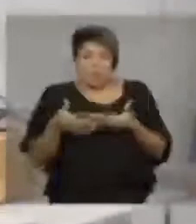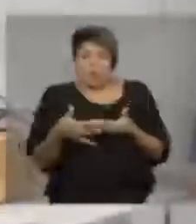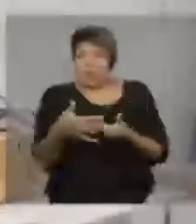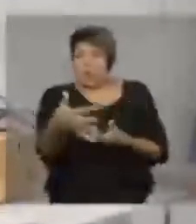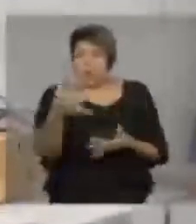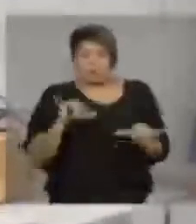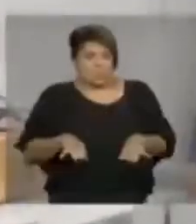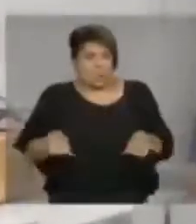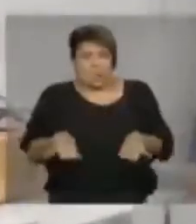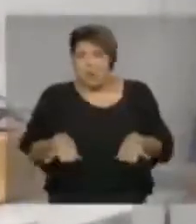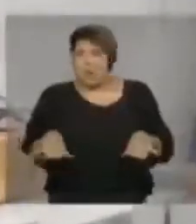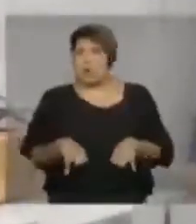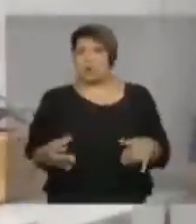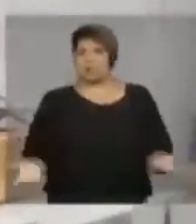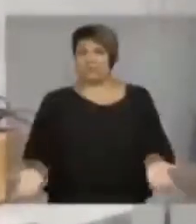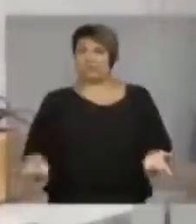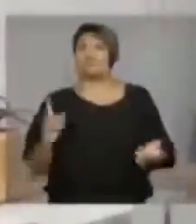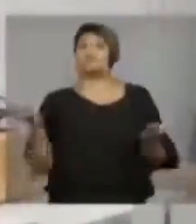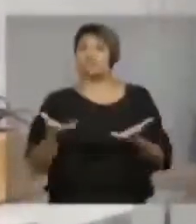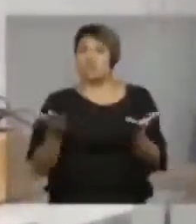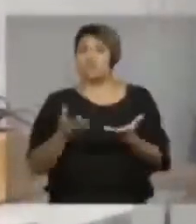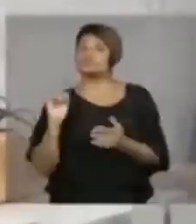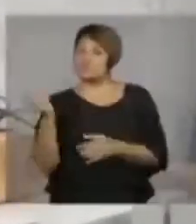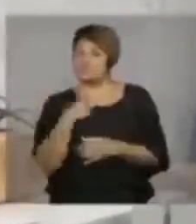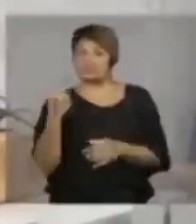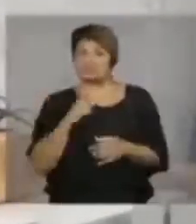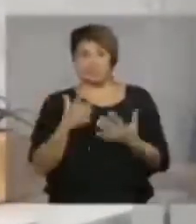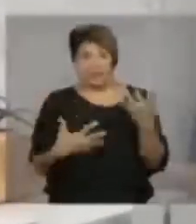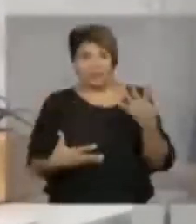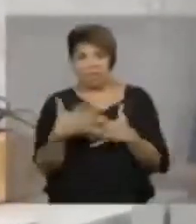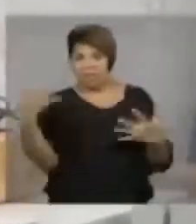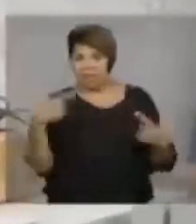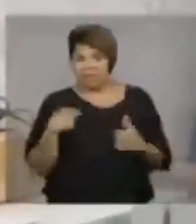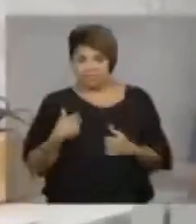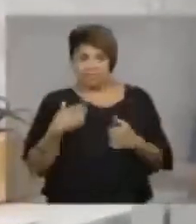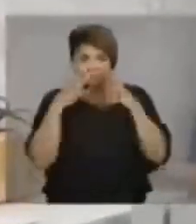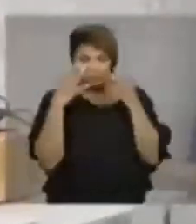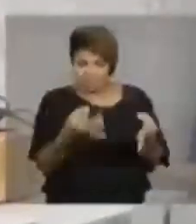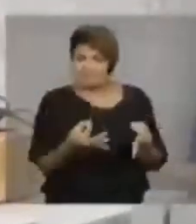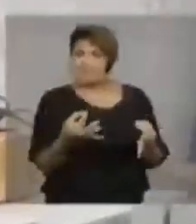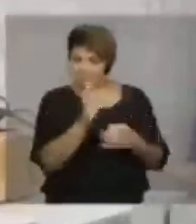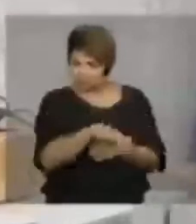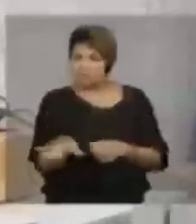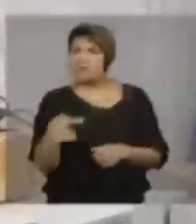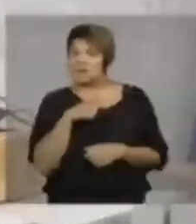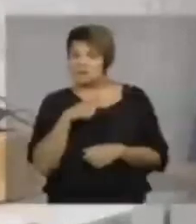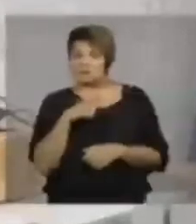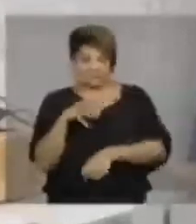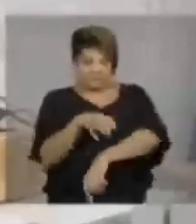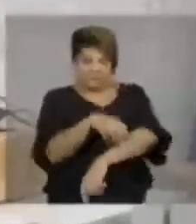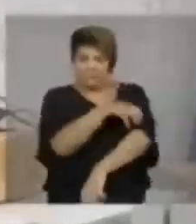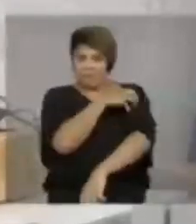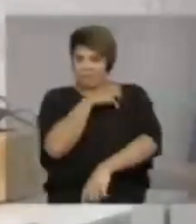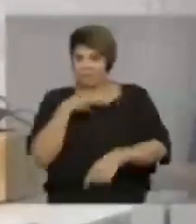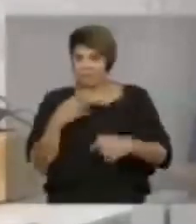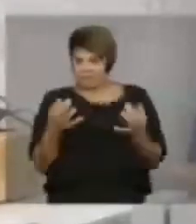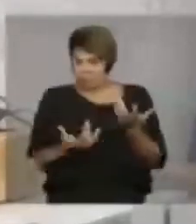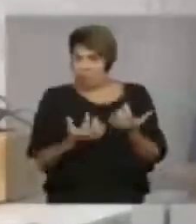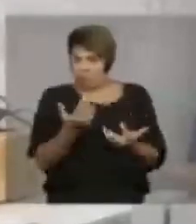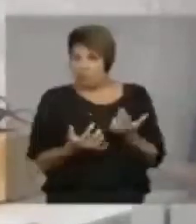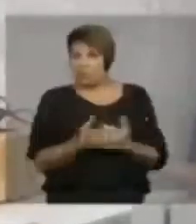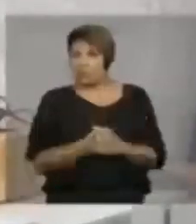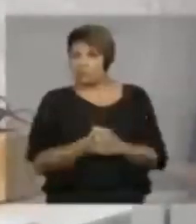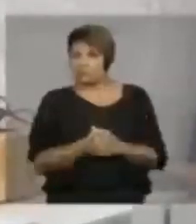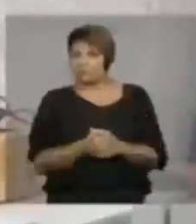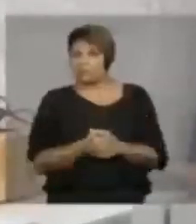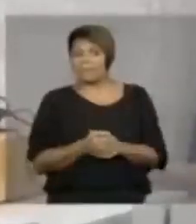muito sofrimento. E a gente hoje tem uma rede de atenção a crianças vítimas de queimaduras que é muito